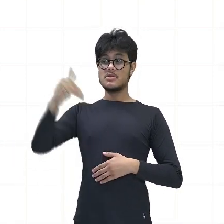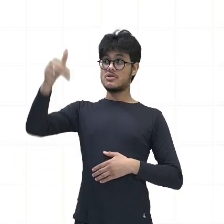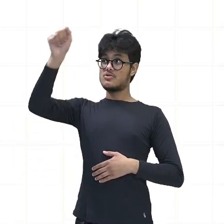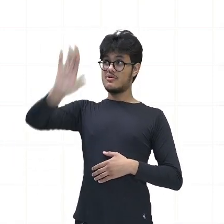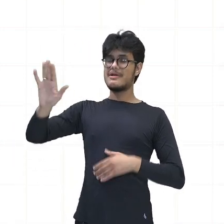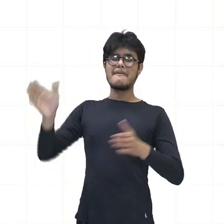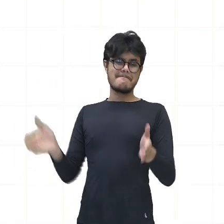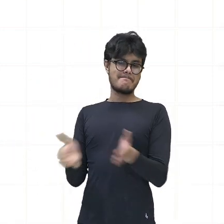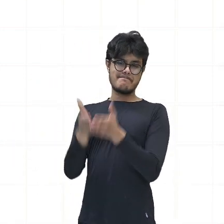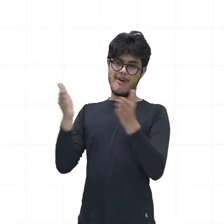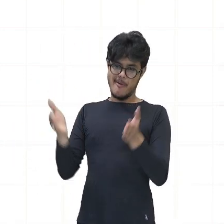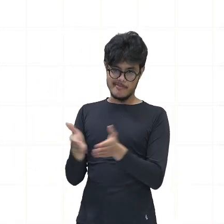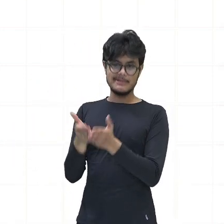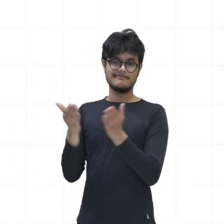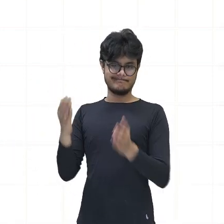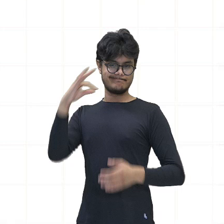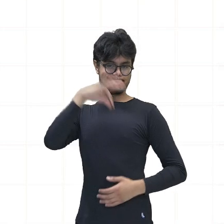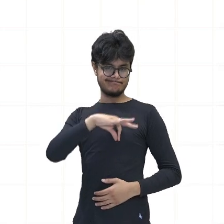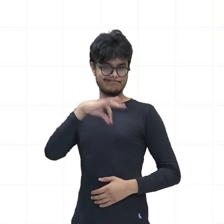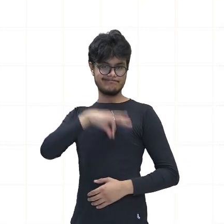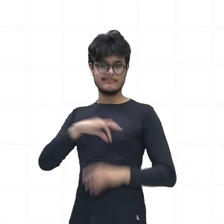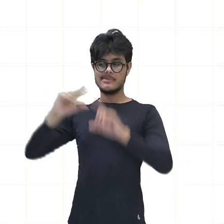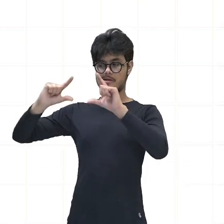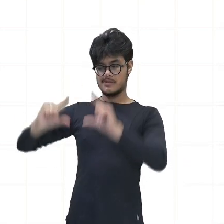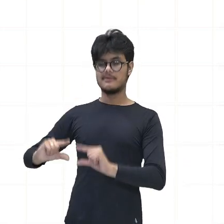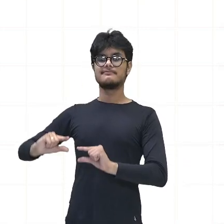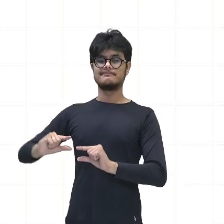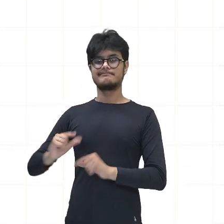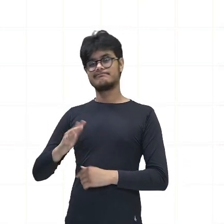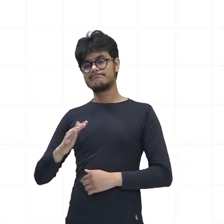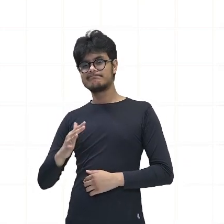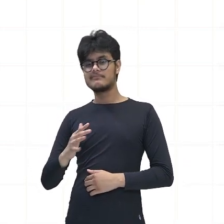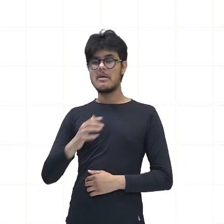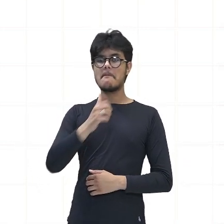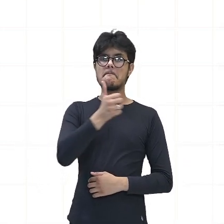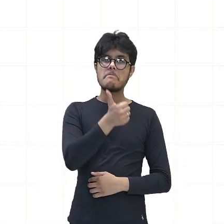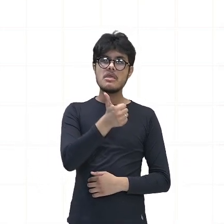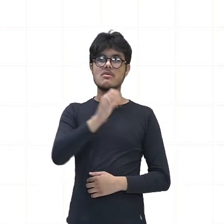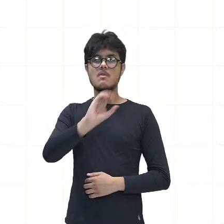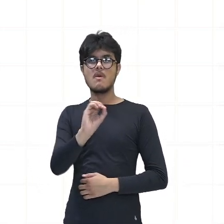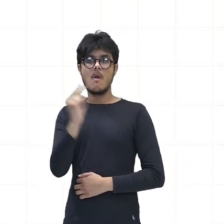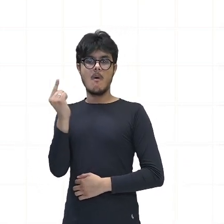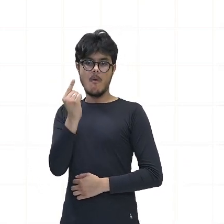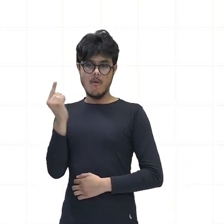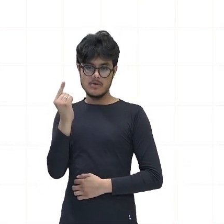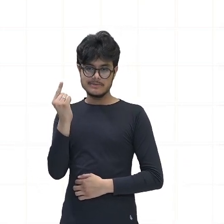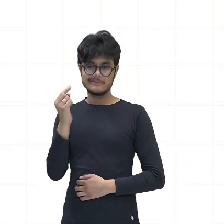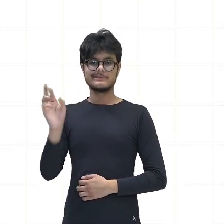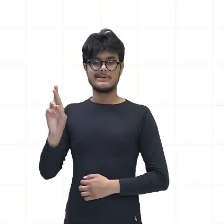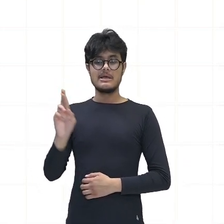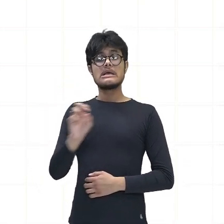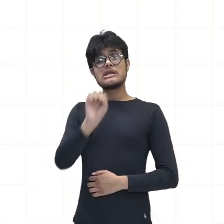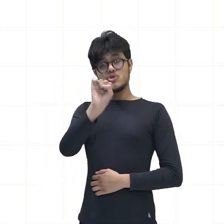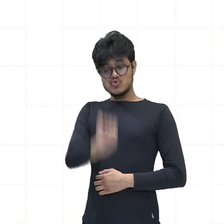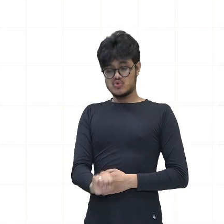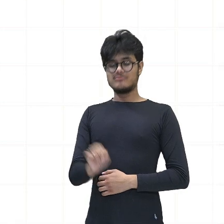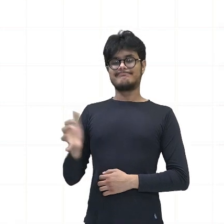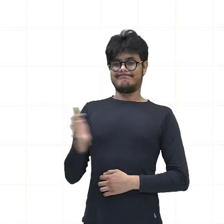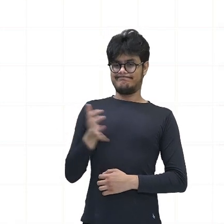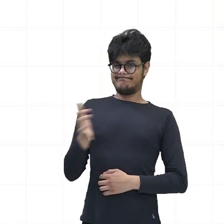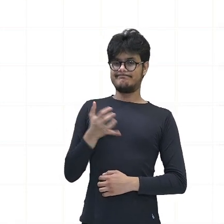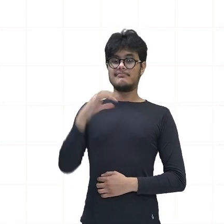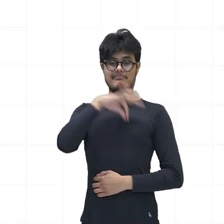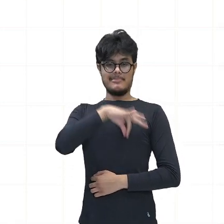é a menor renda mensal, em que as pessoas vivem com uma média de R$ 1.011, e a região Sul é que apresentou a maior renda